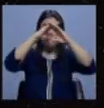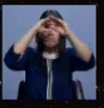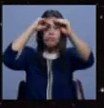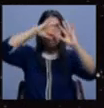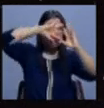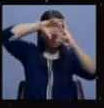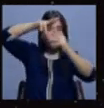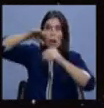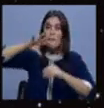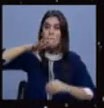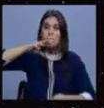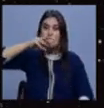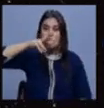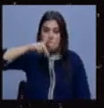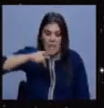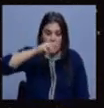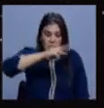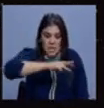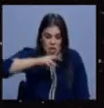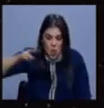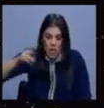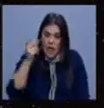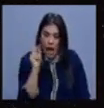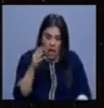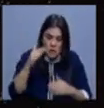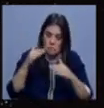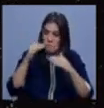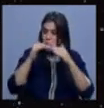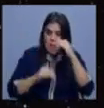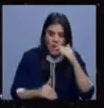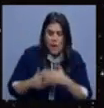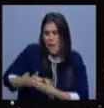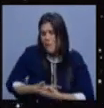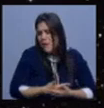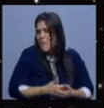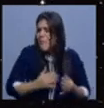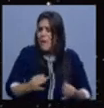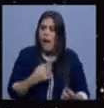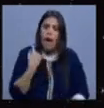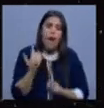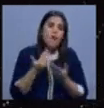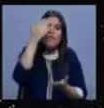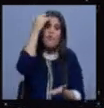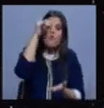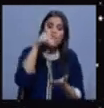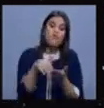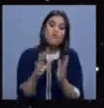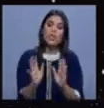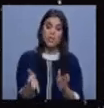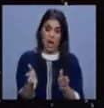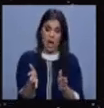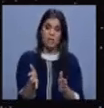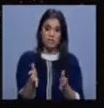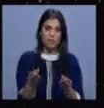1.000 milhões de anos. Portanto, o universo era mesmo um bebé. E, portanto, alguns dos resultados já são